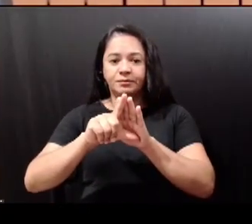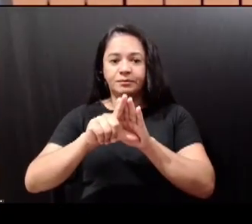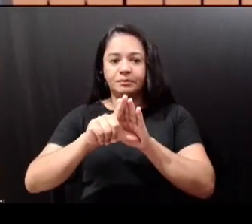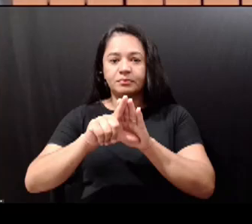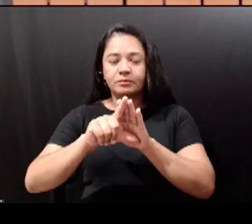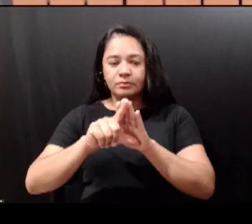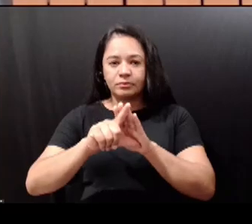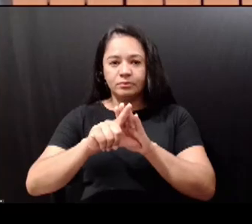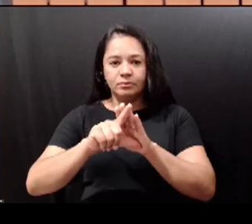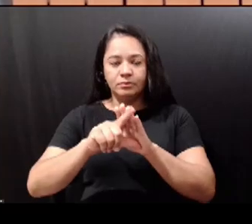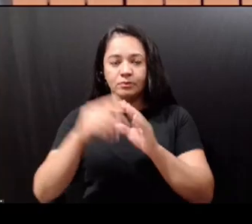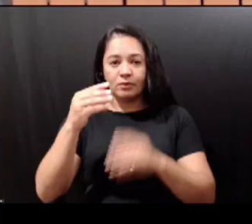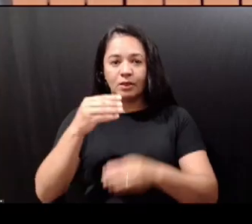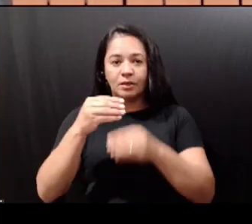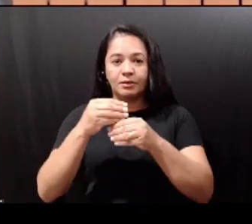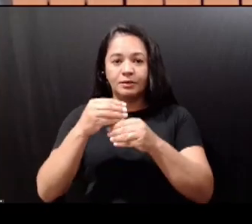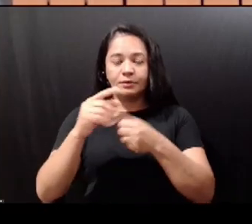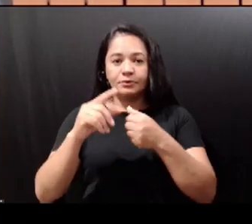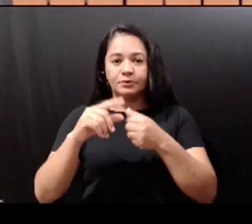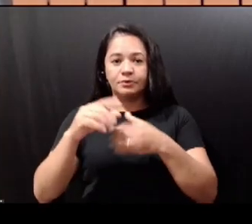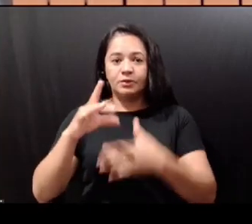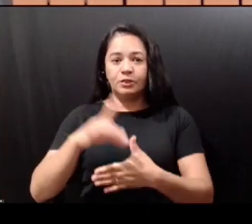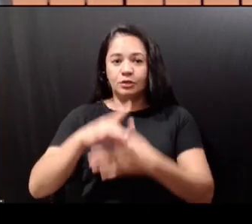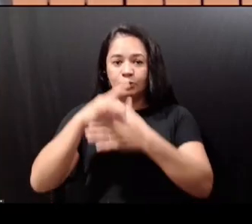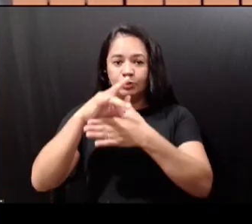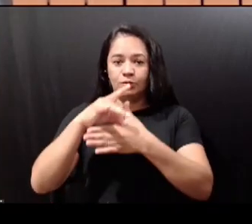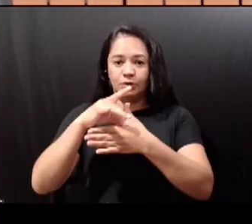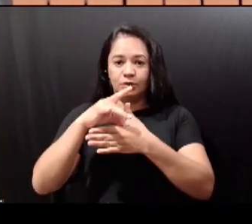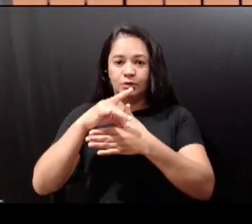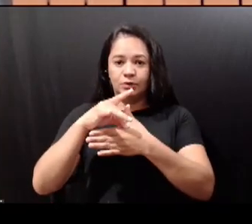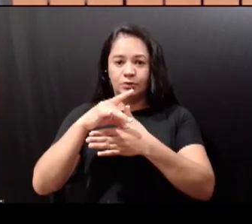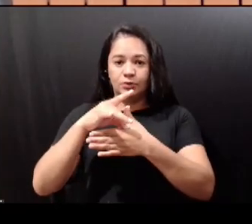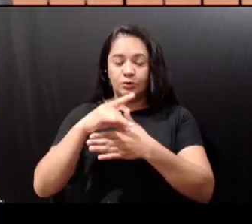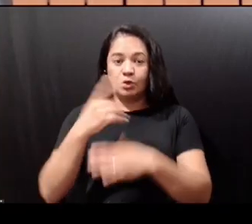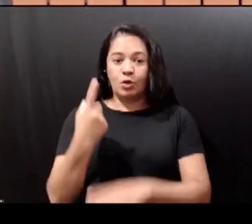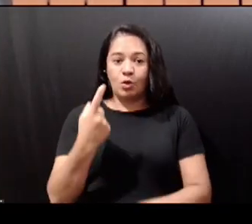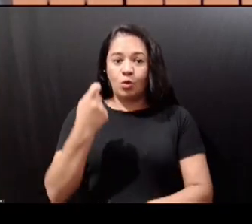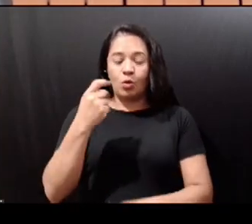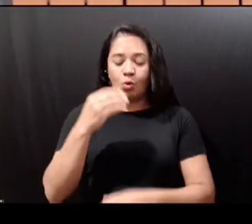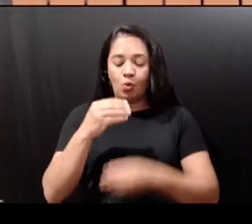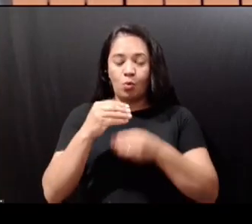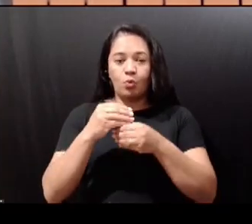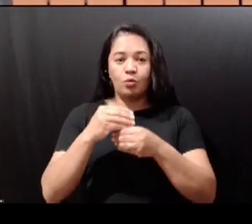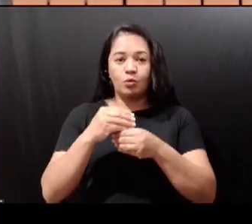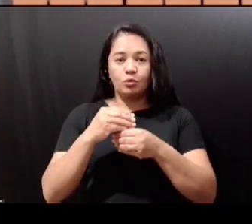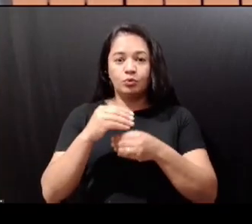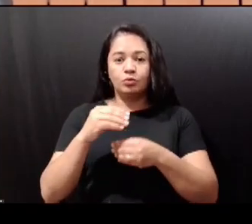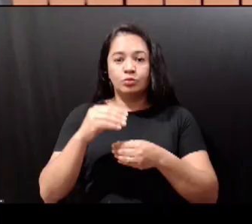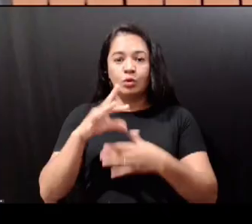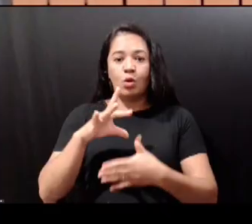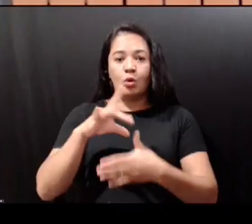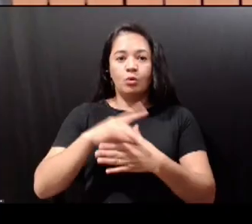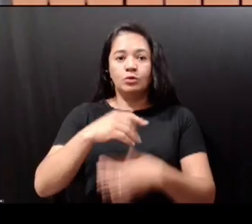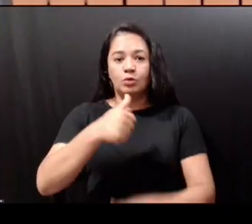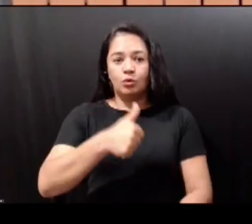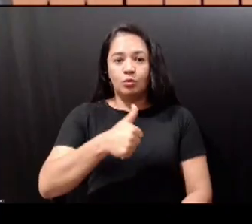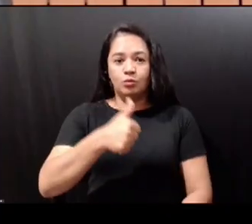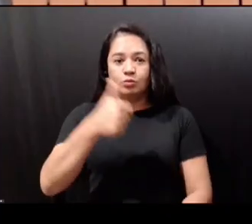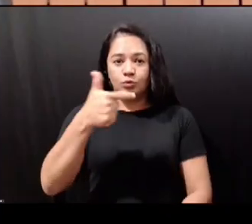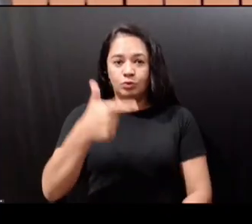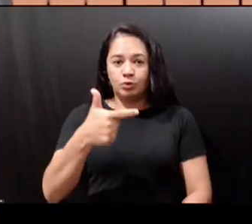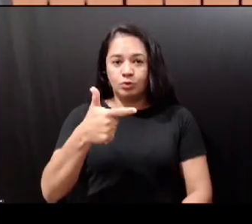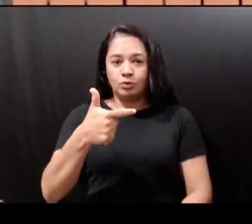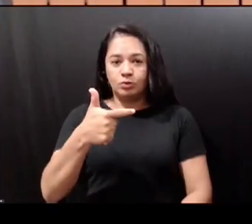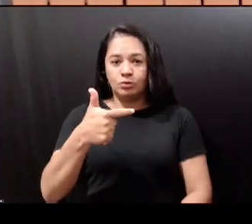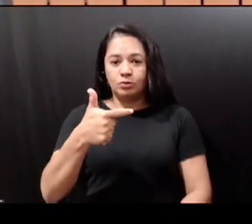Acrescenta no inciso e no parágrafo único, acrescenta-se o inciso 1, 2, e alenia